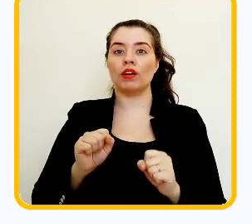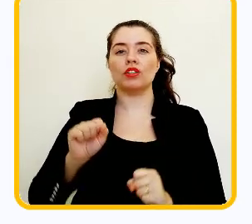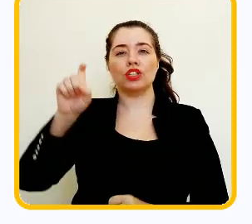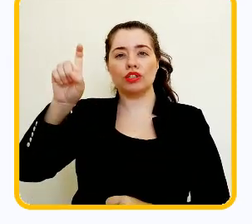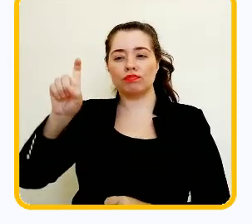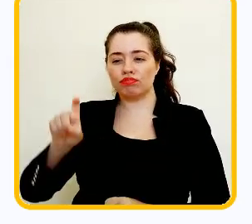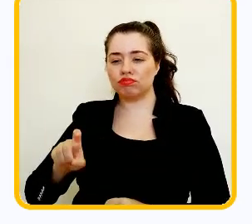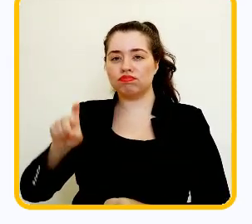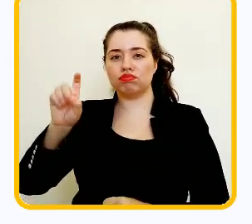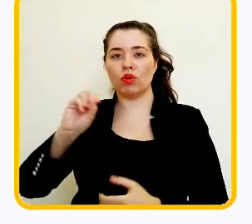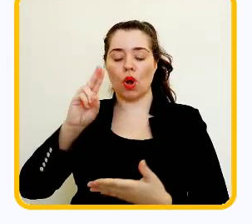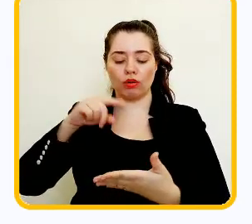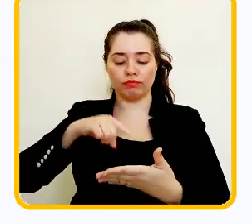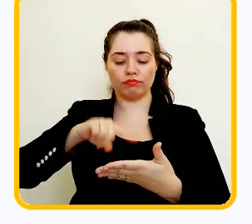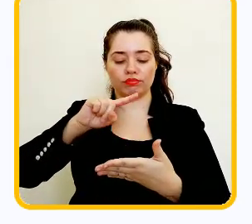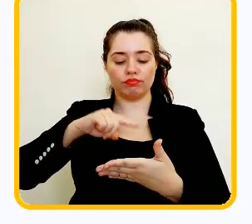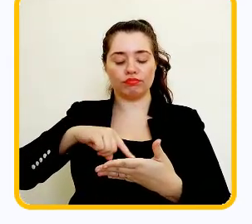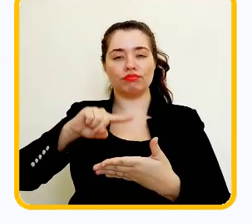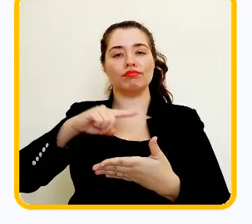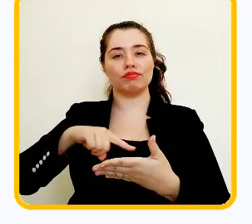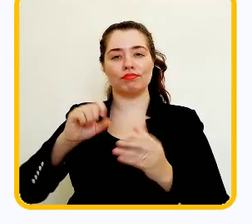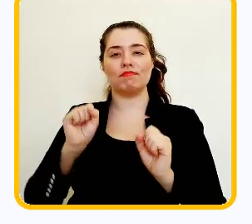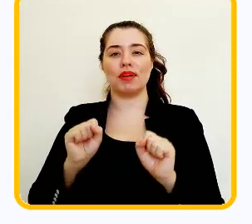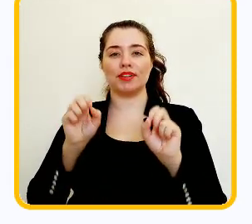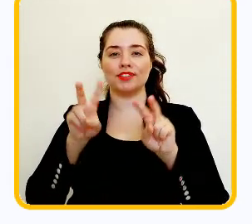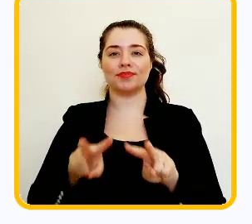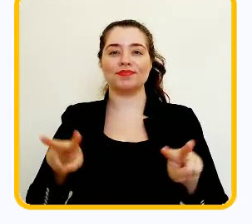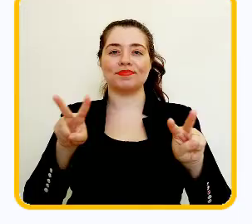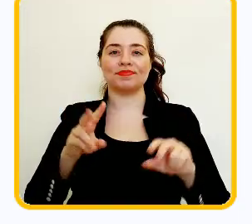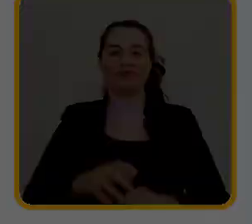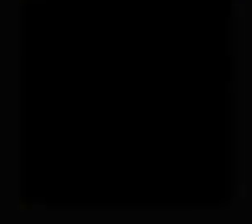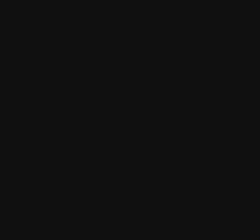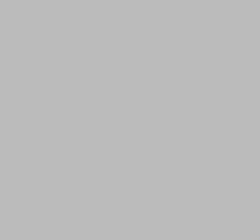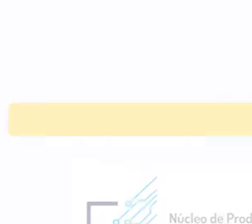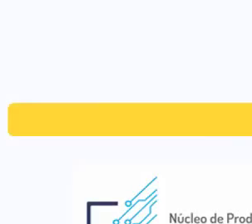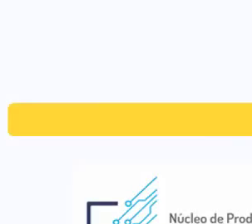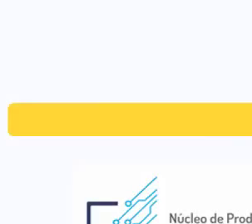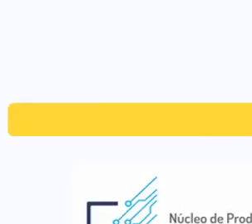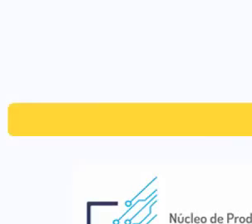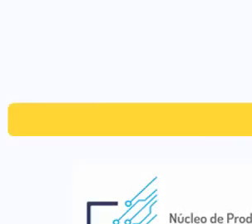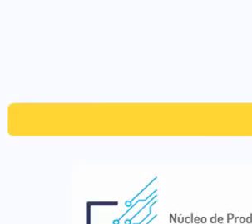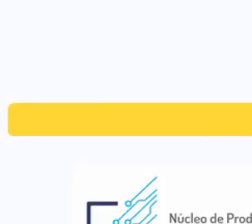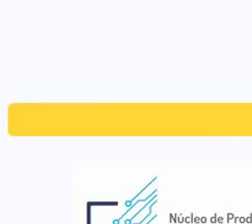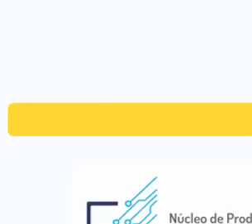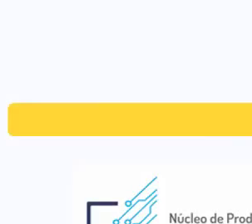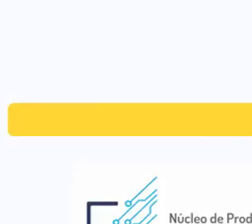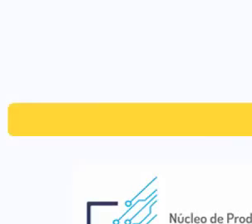ou mesmo pelo próprio corpo da disciplina nos itens disponibilizados.